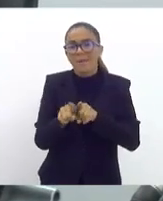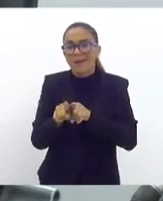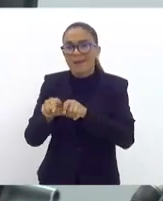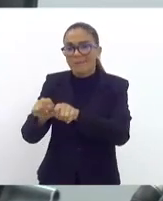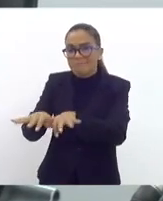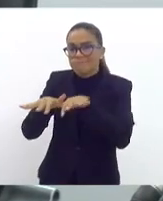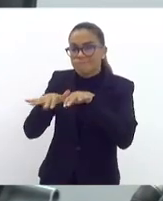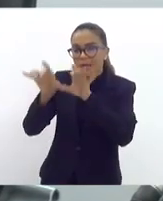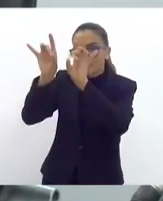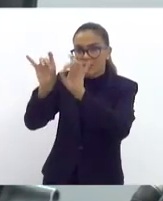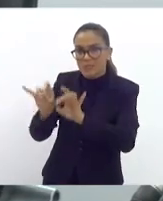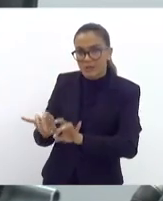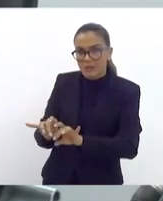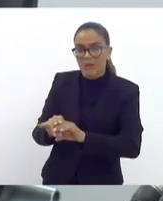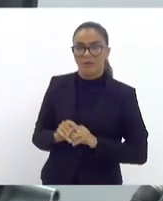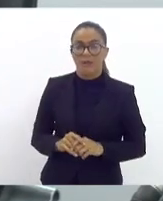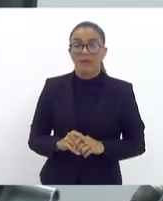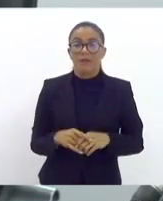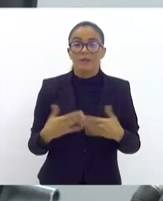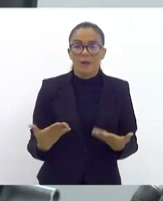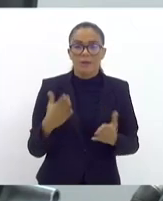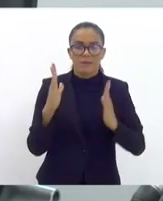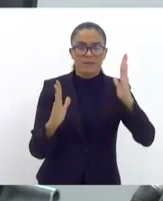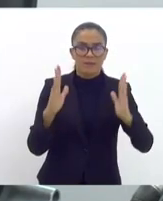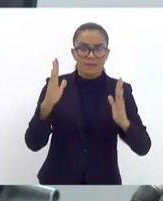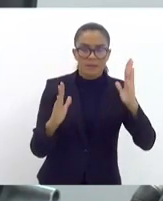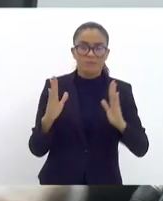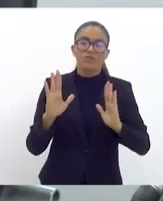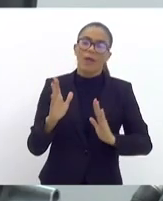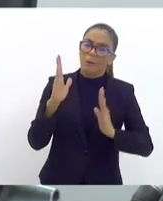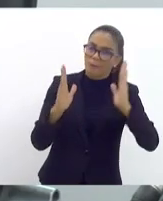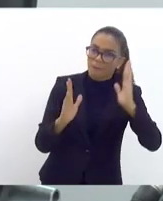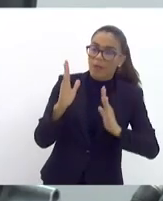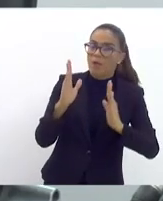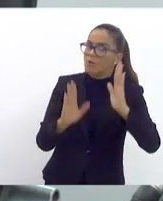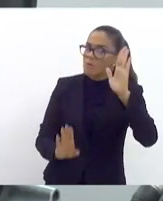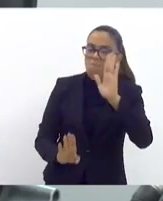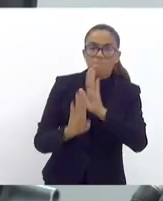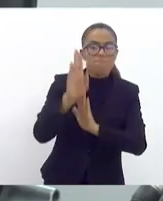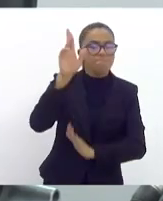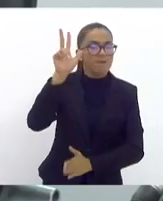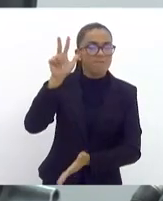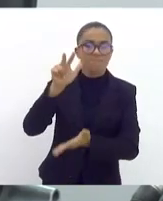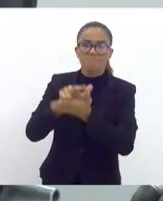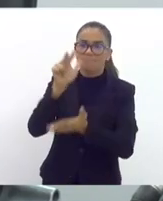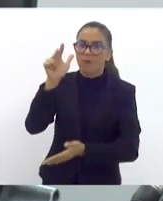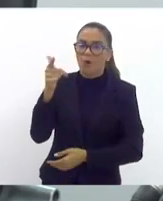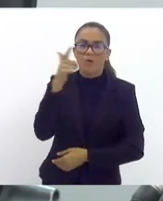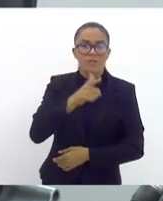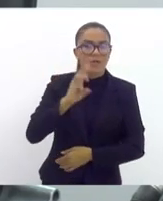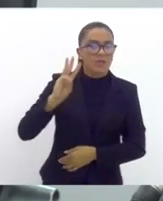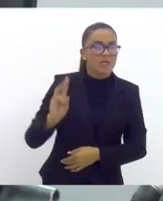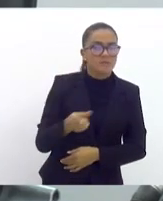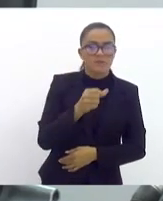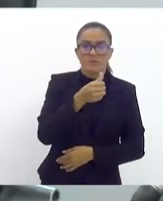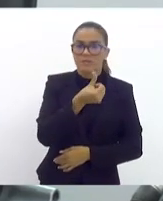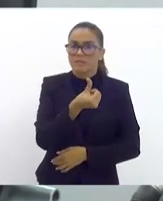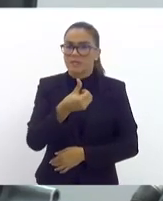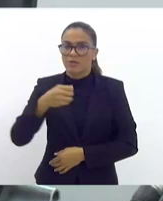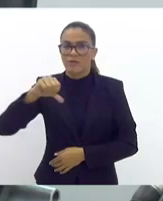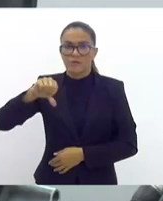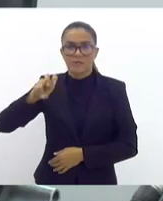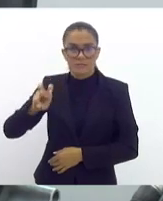extraordinárias portanto nesse período já é um período de recorde histórico atingir a marca de 3.995